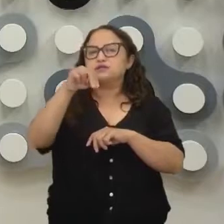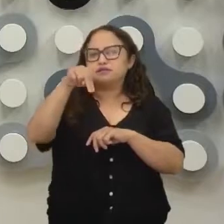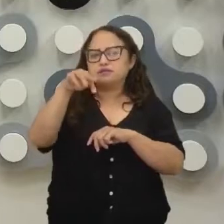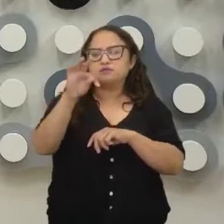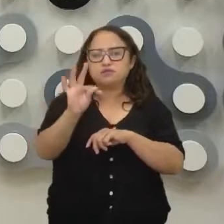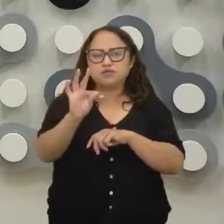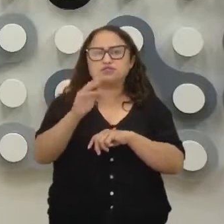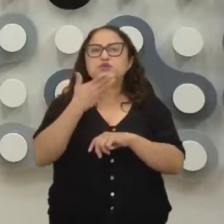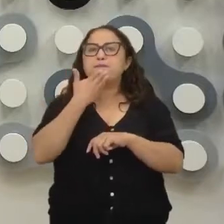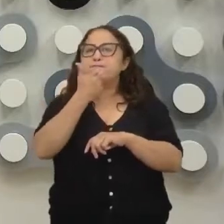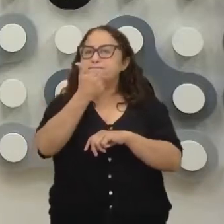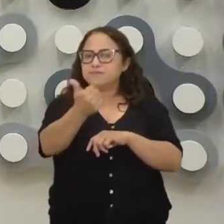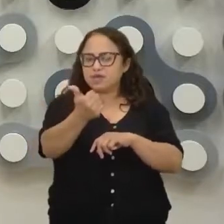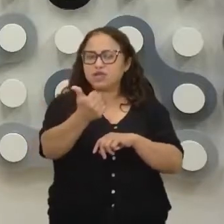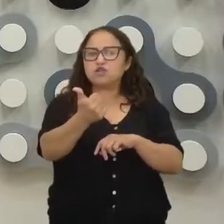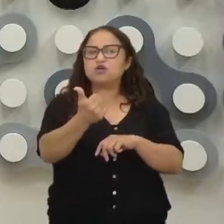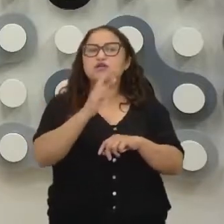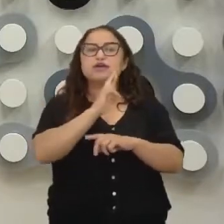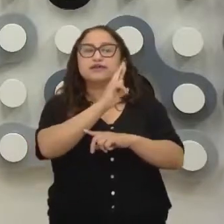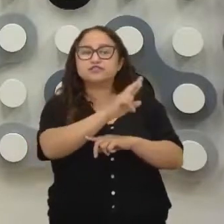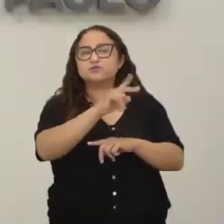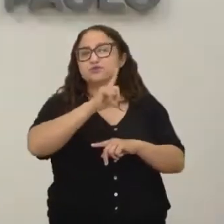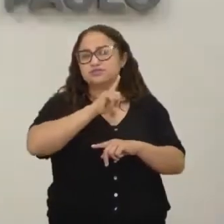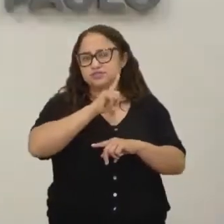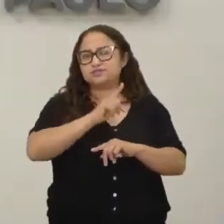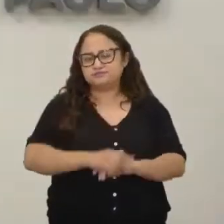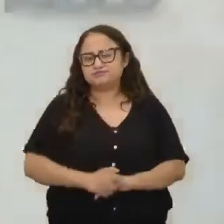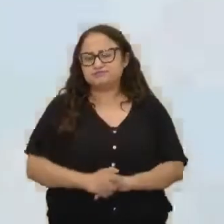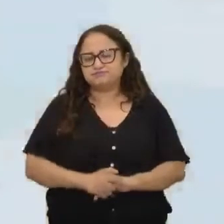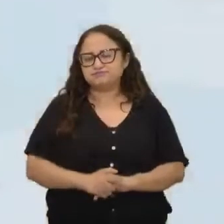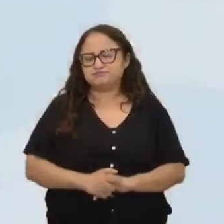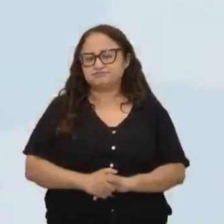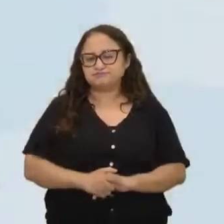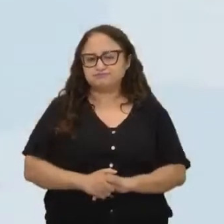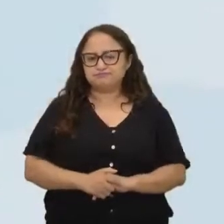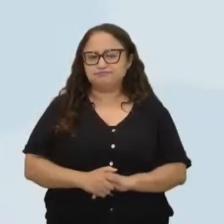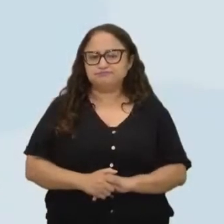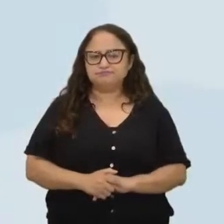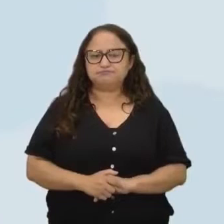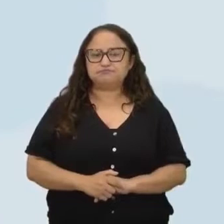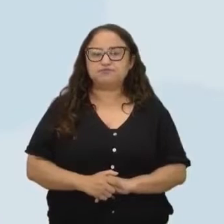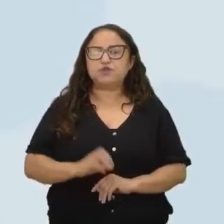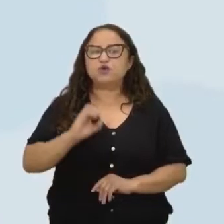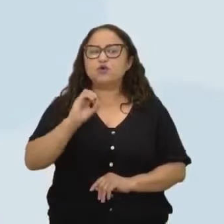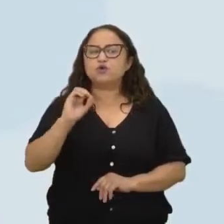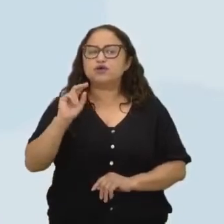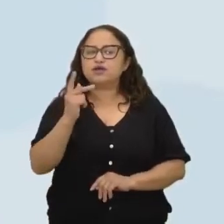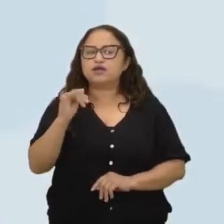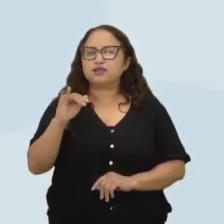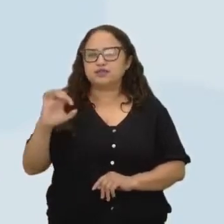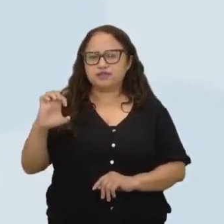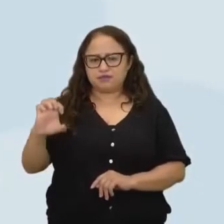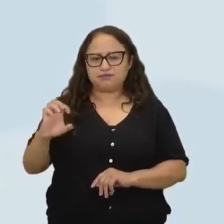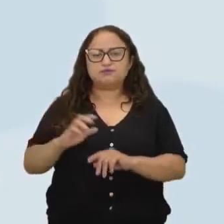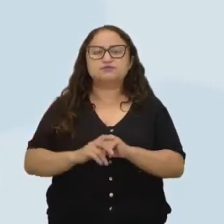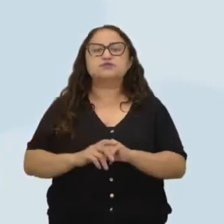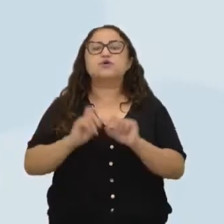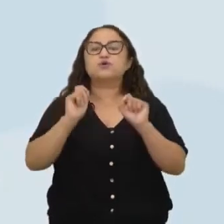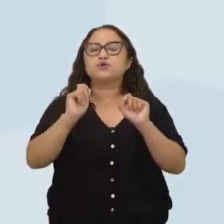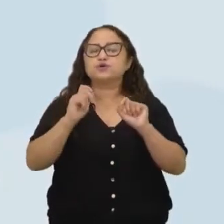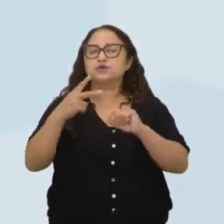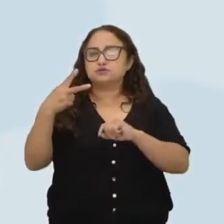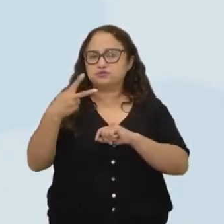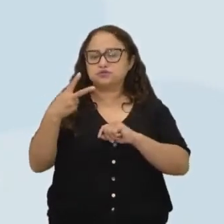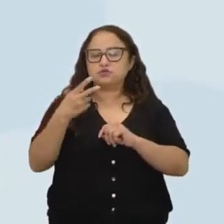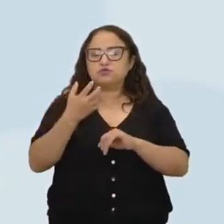melhor resultado para o indivíduo que está treinando. Sim. E aí tem a próxima tela mostrando o resto do resultado. Olha lá. O HIEE, que é o segundo,